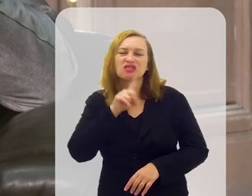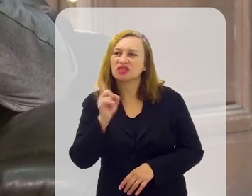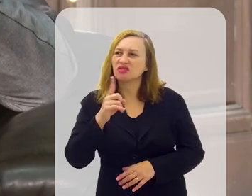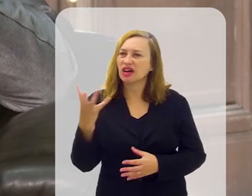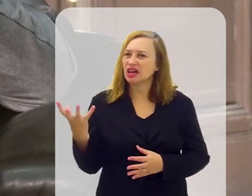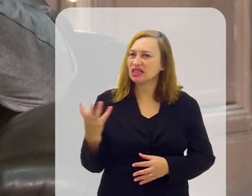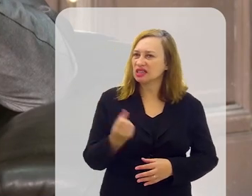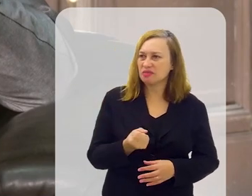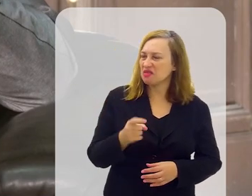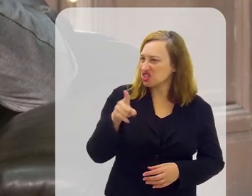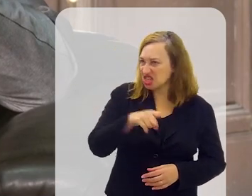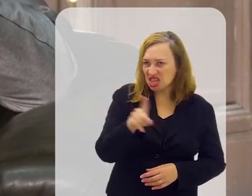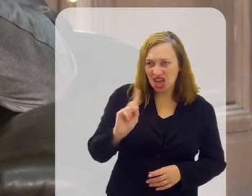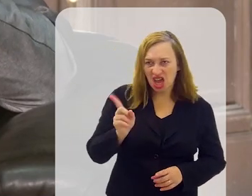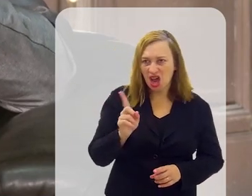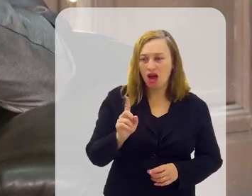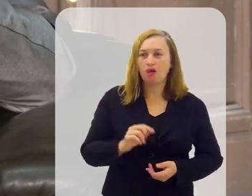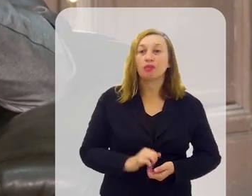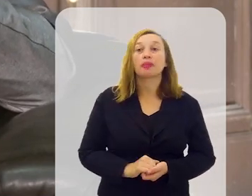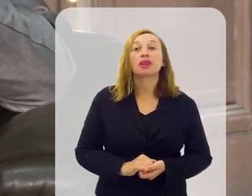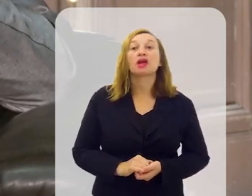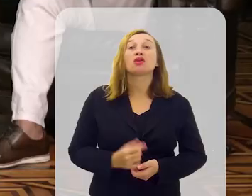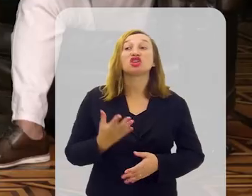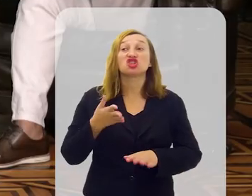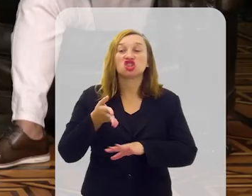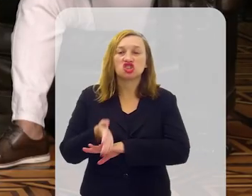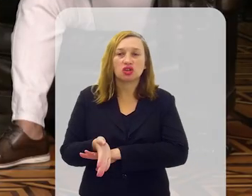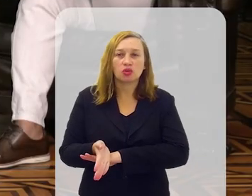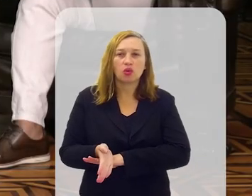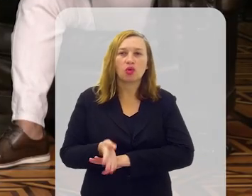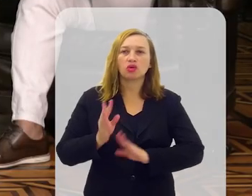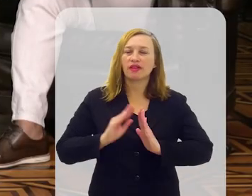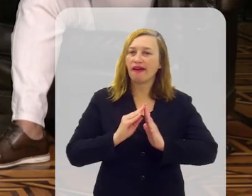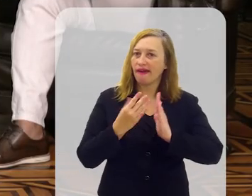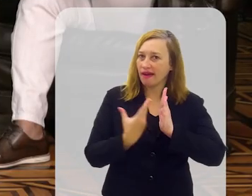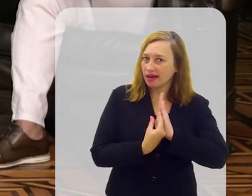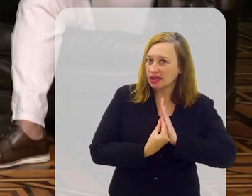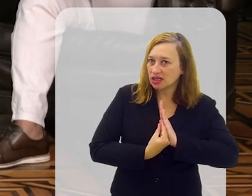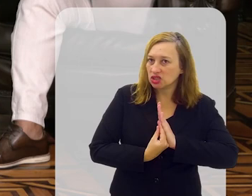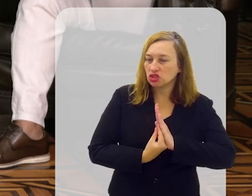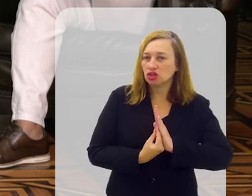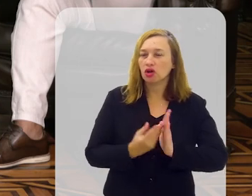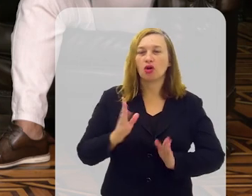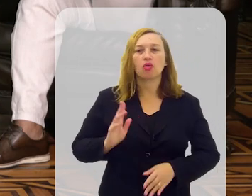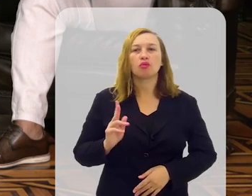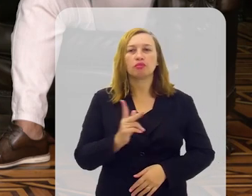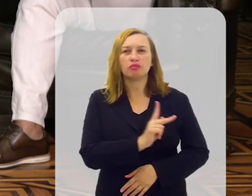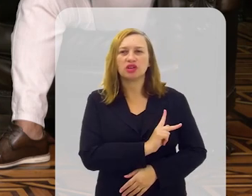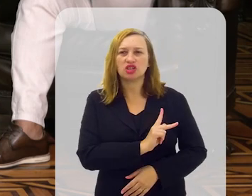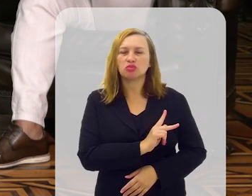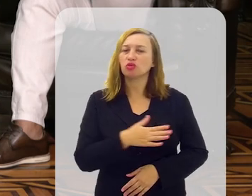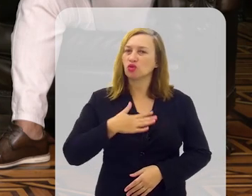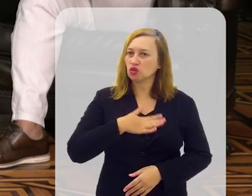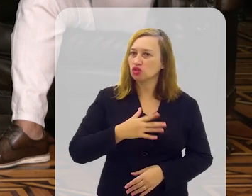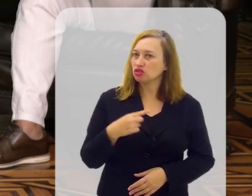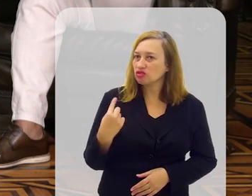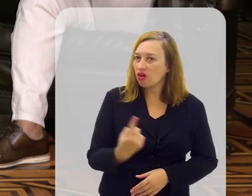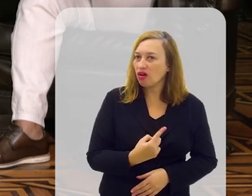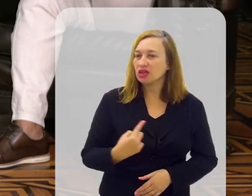vocês, não. Ninguém quer saber de vocês. Brasileiro, tupiniquim. Rapaz, quando a gente chegou na igreja, o bispo foi com a